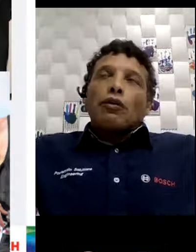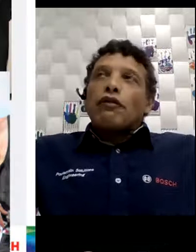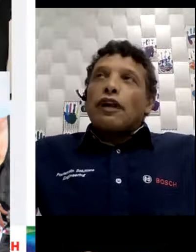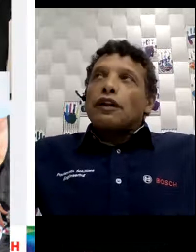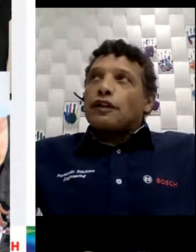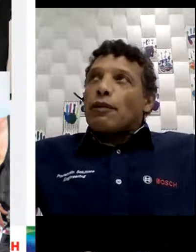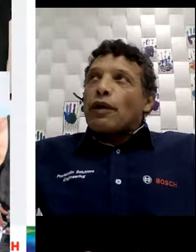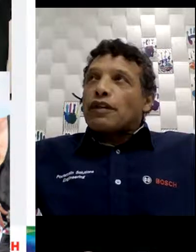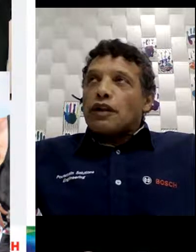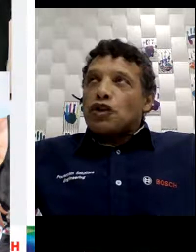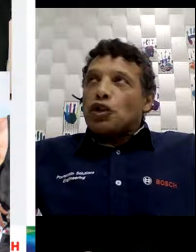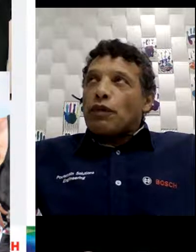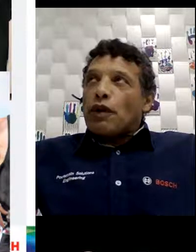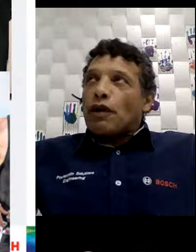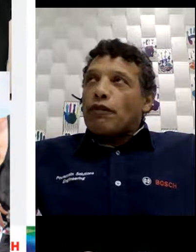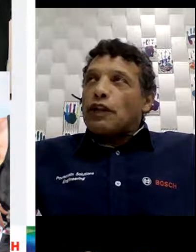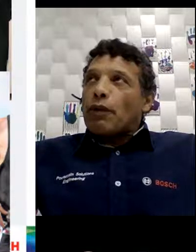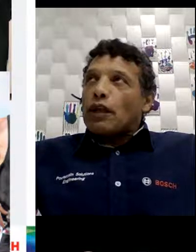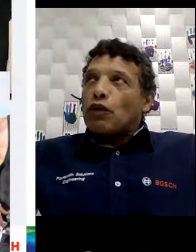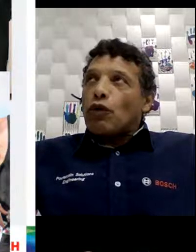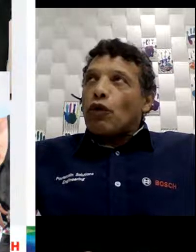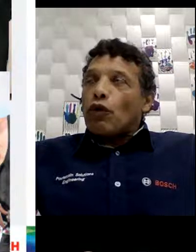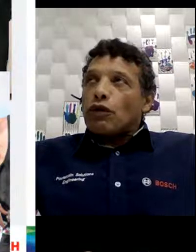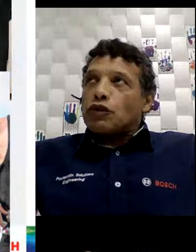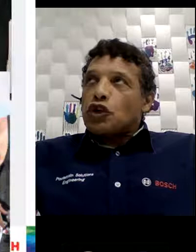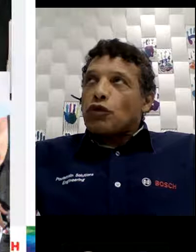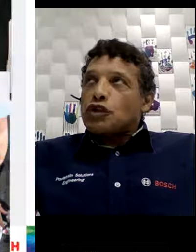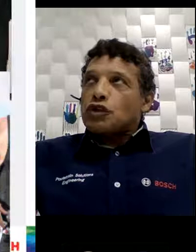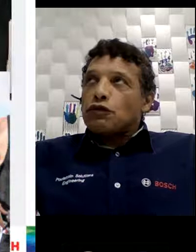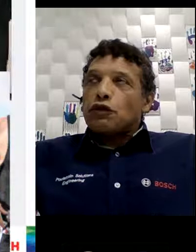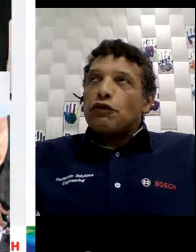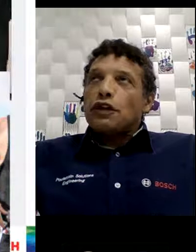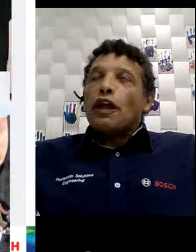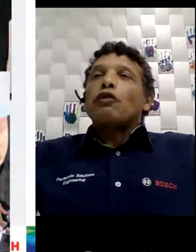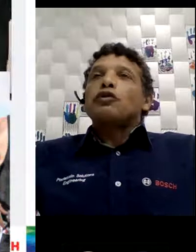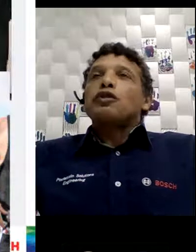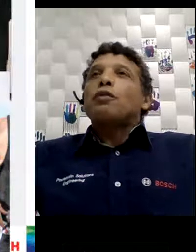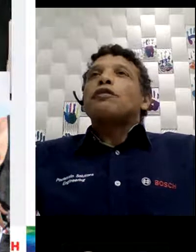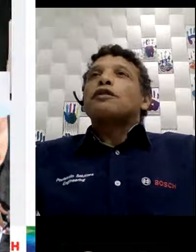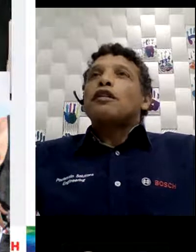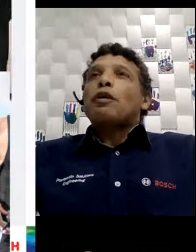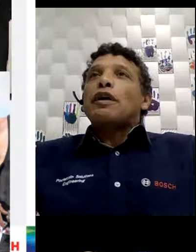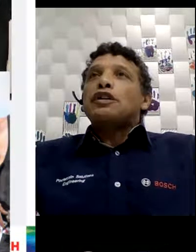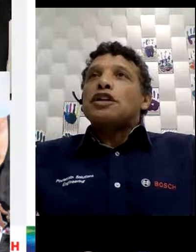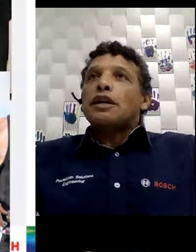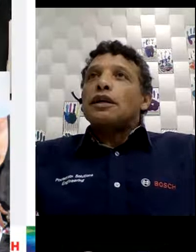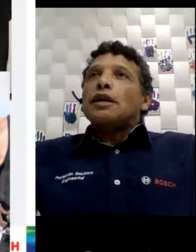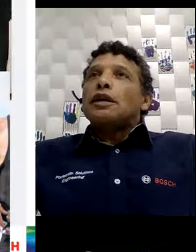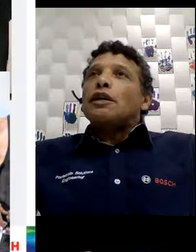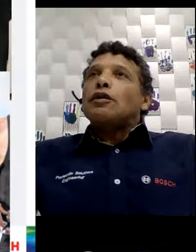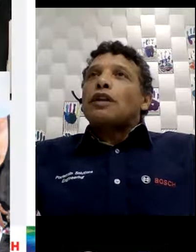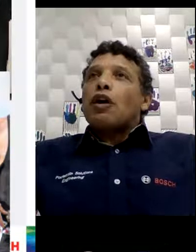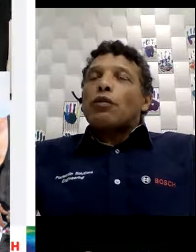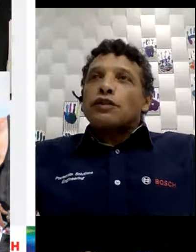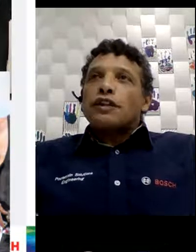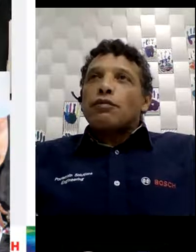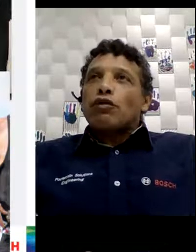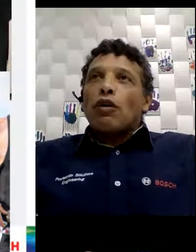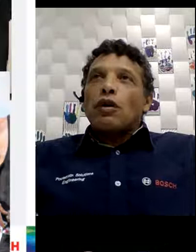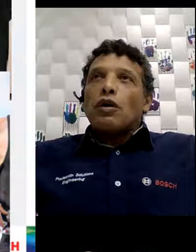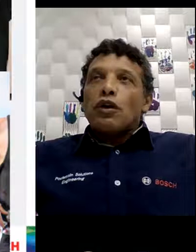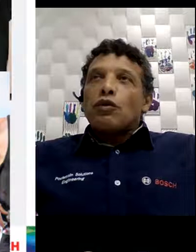Então, como eu estava falando, fazia bastante sentido para a minha vida, para aquilo que eu tinha objetivo de vida, e eu digo para vocês, a primeira dica que eu trago